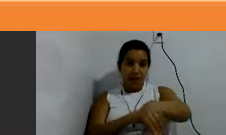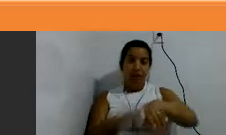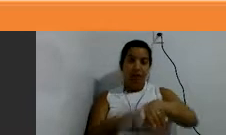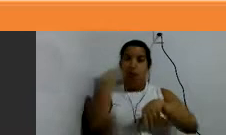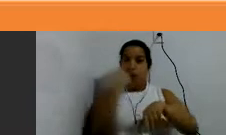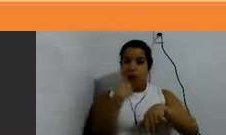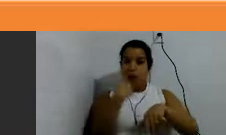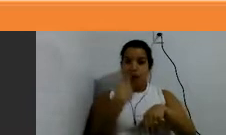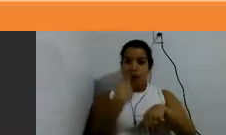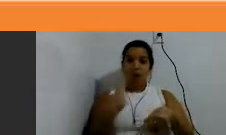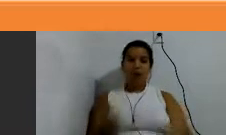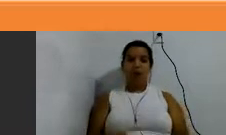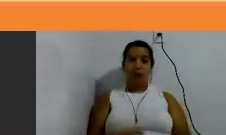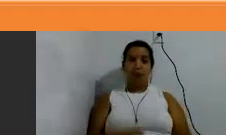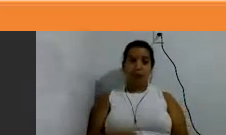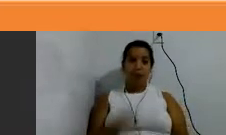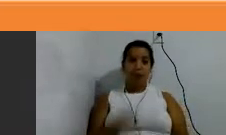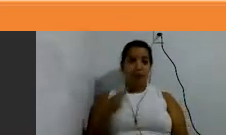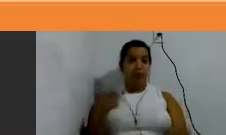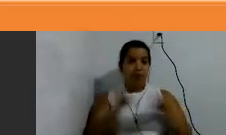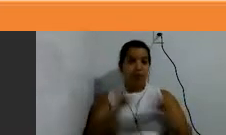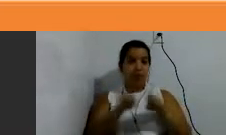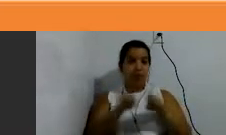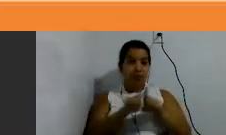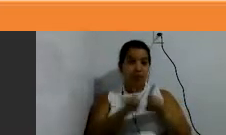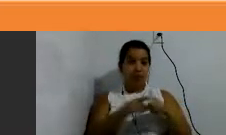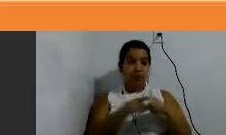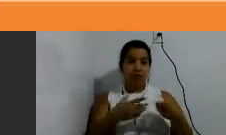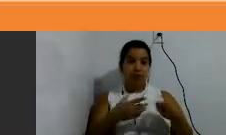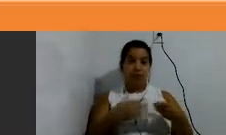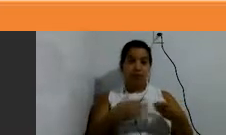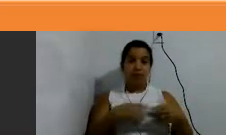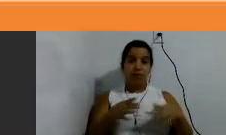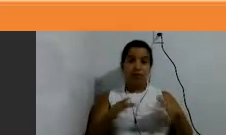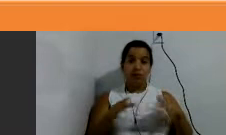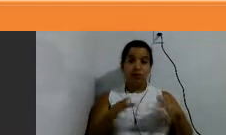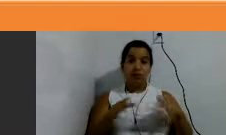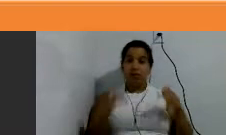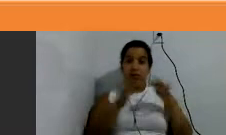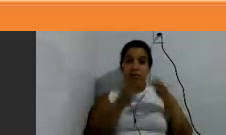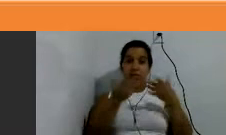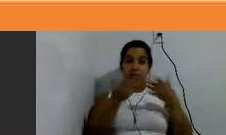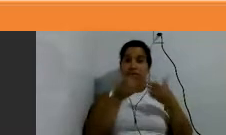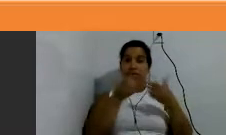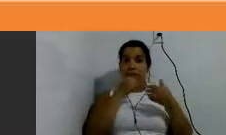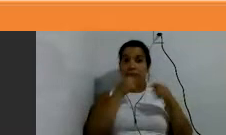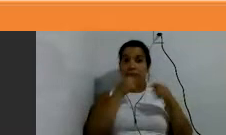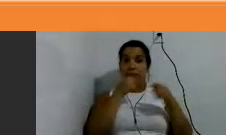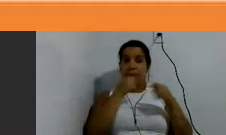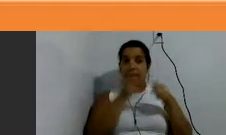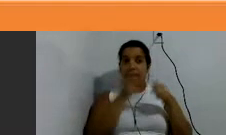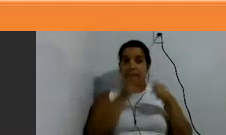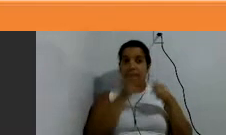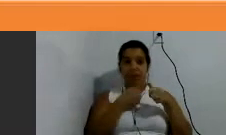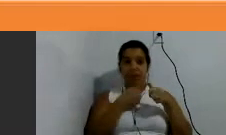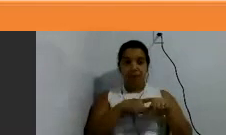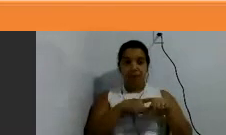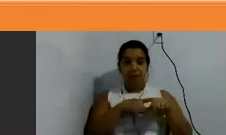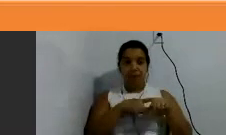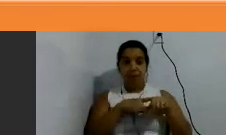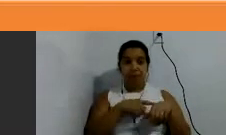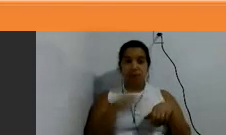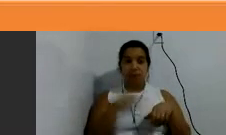ocular. Ou até mesmo uma autoinoculação. Então, o que é isso? Primeiro, pele lesada, mucosa